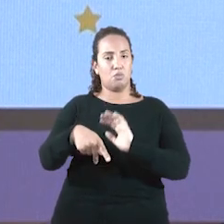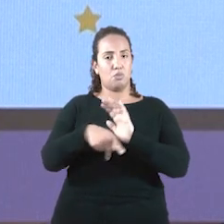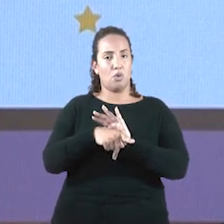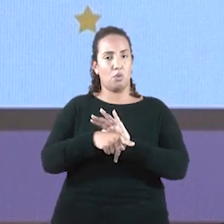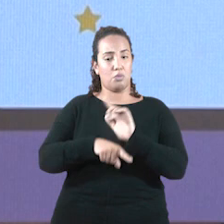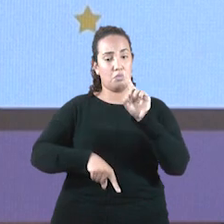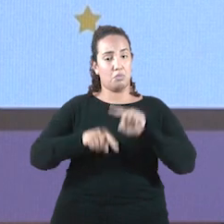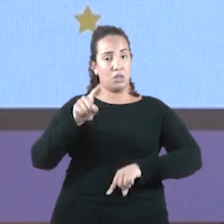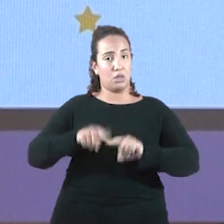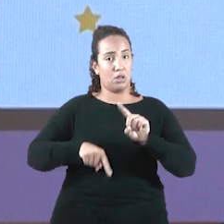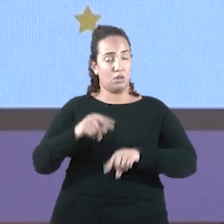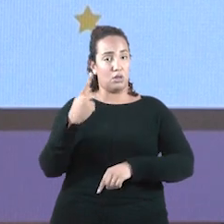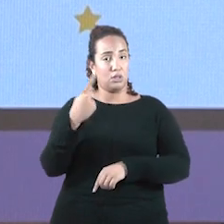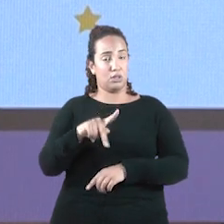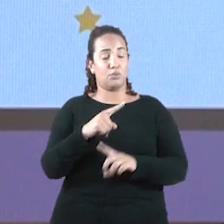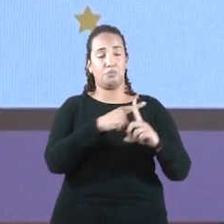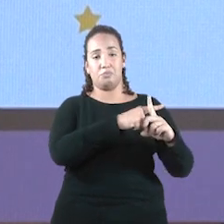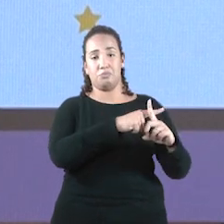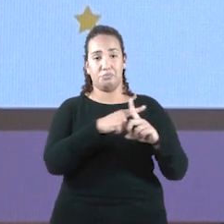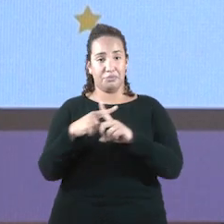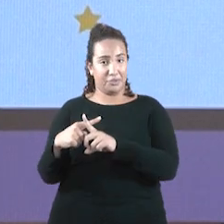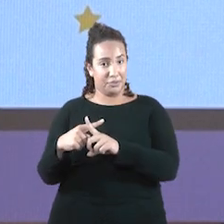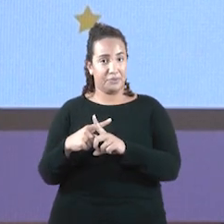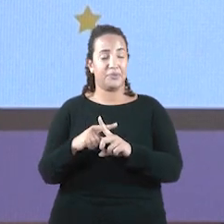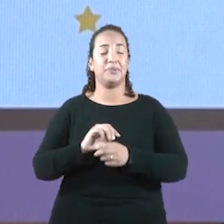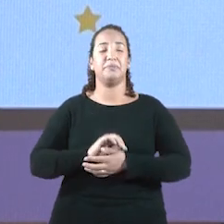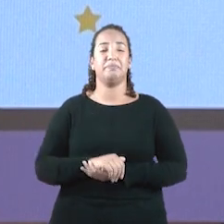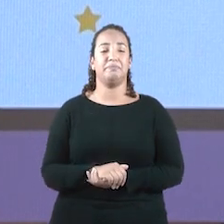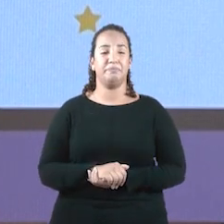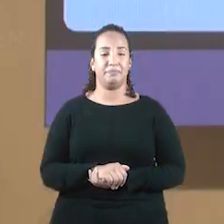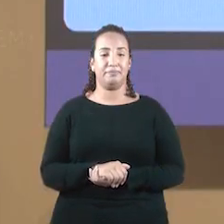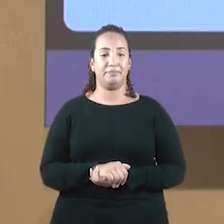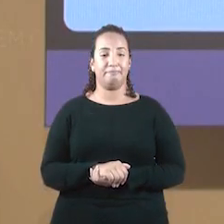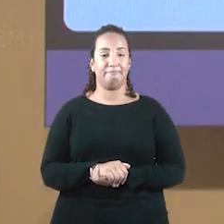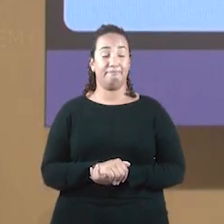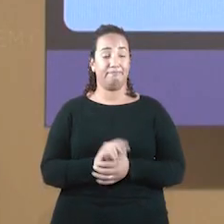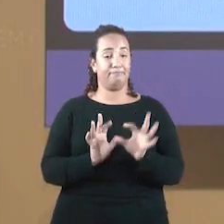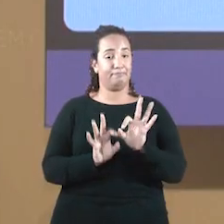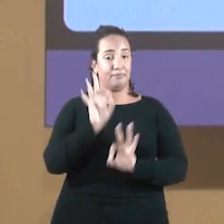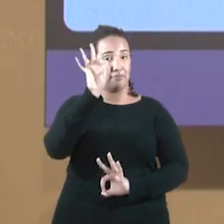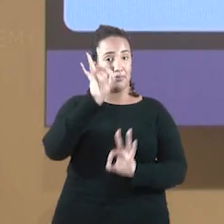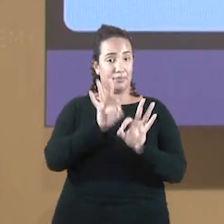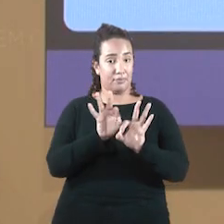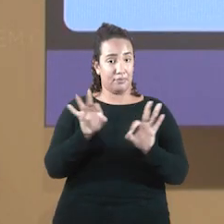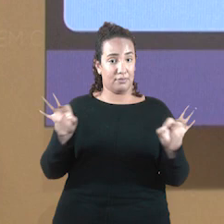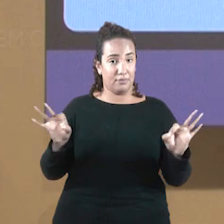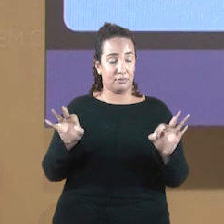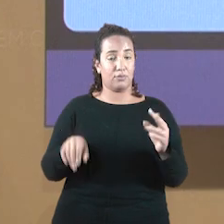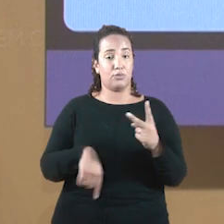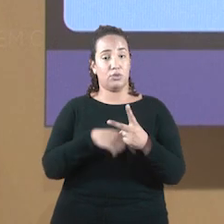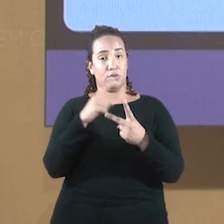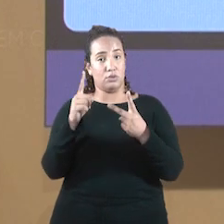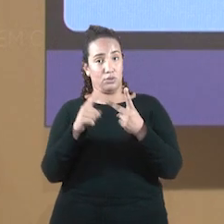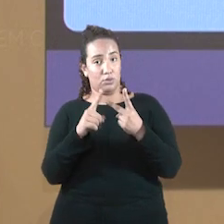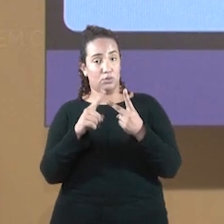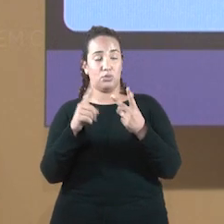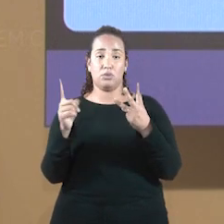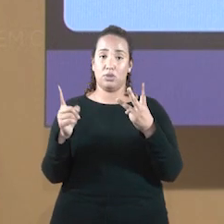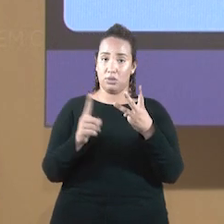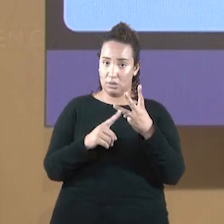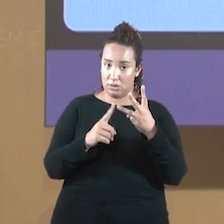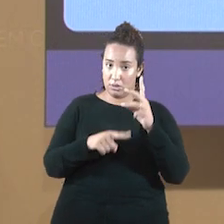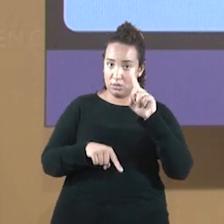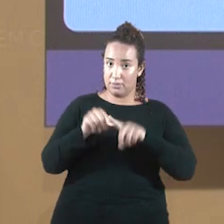objeto? Multiplicando os 2 números, isso mesmo. Para medir o segundo e o terceiro objeto,